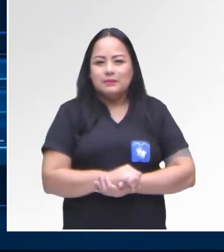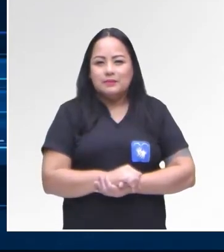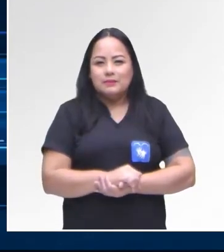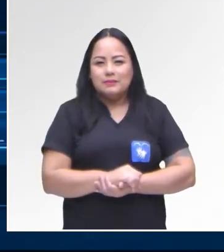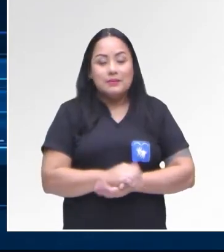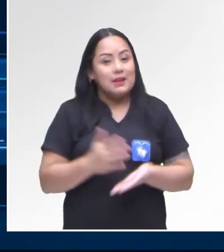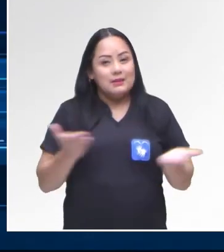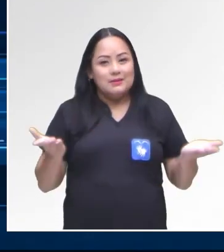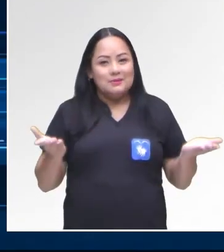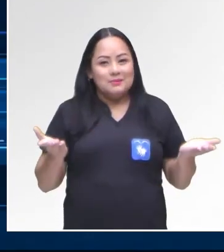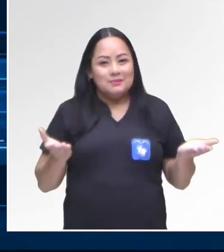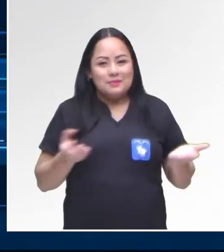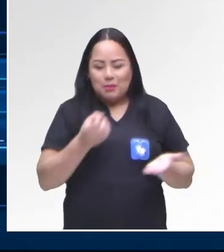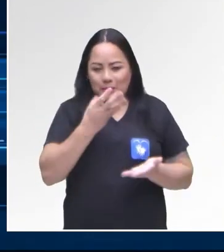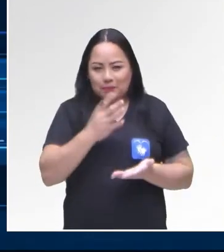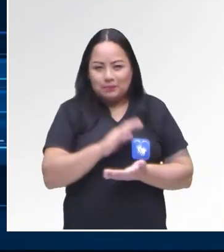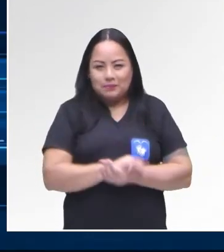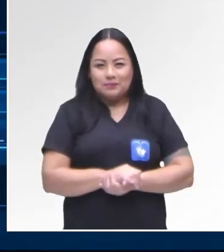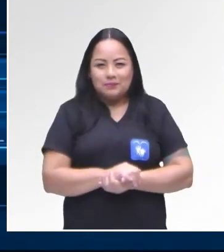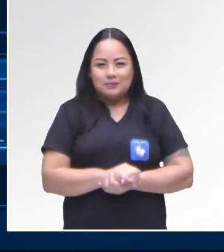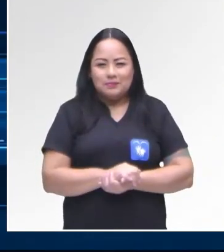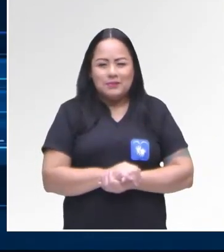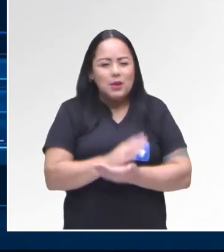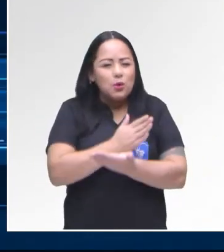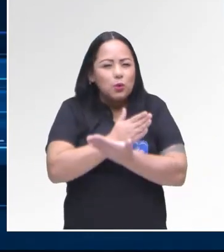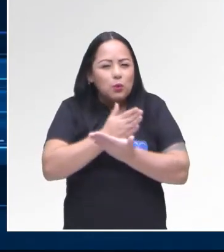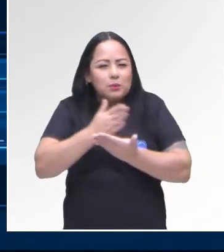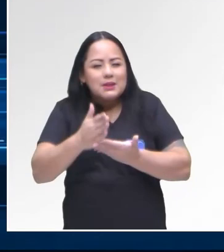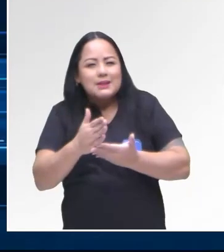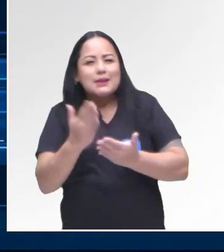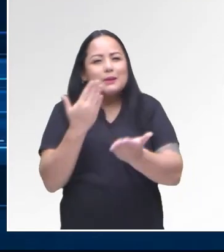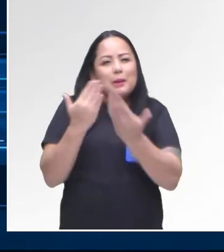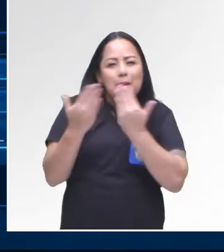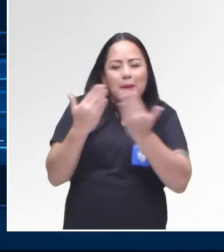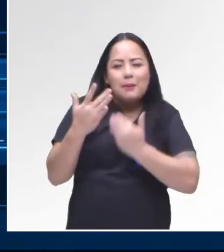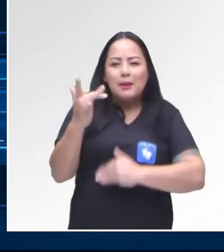É isso, tá bom? Estamos começando assim a conversar sobre o